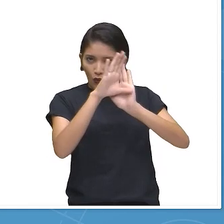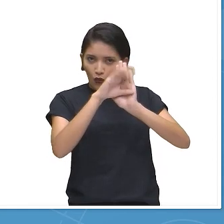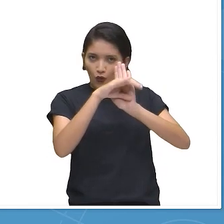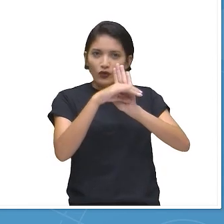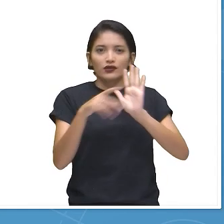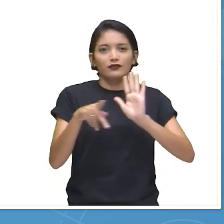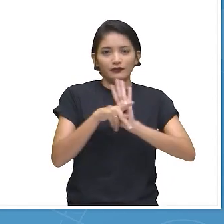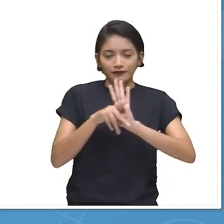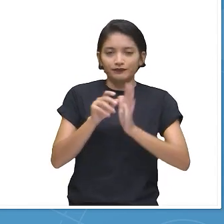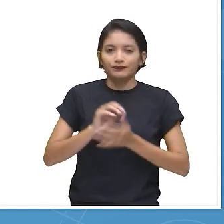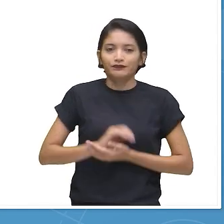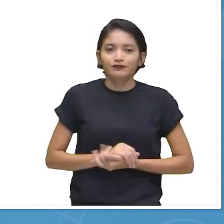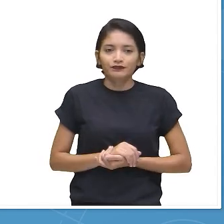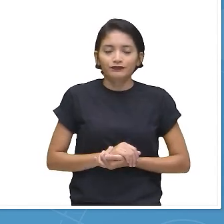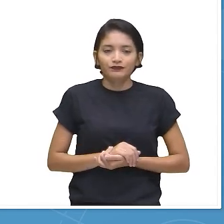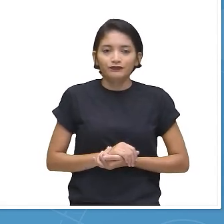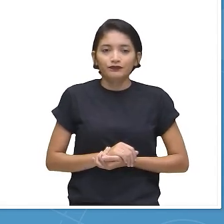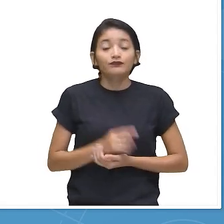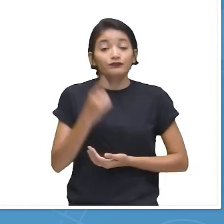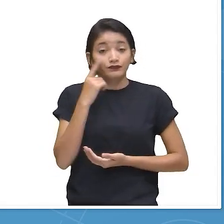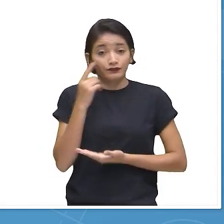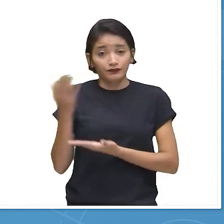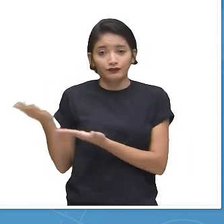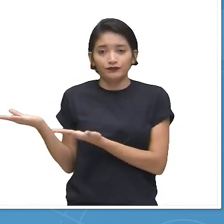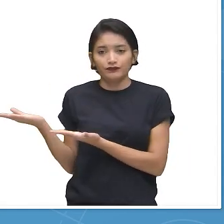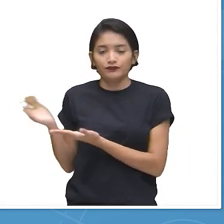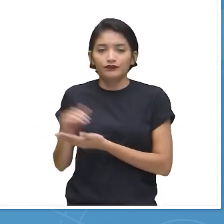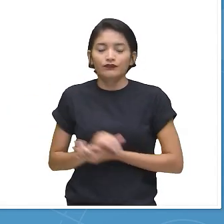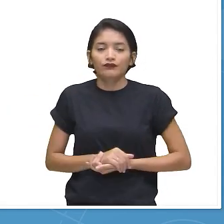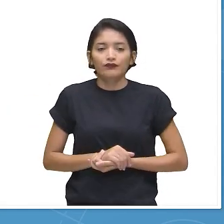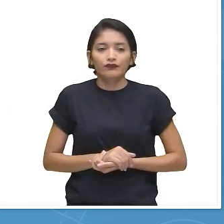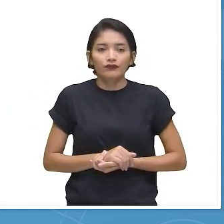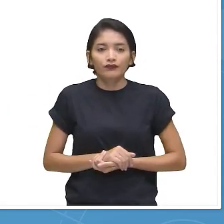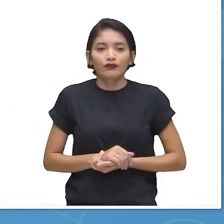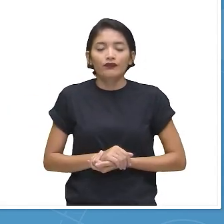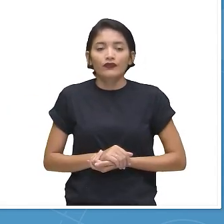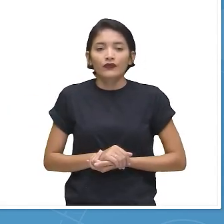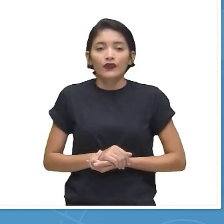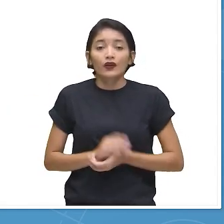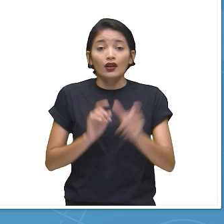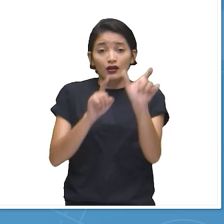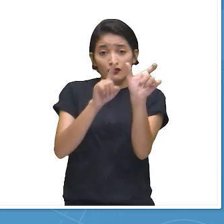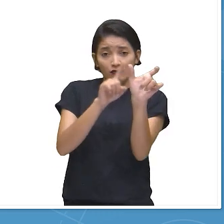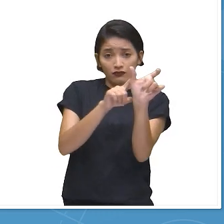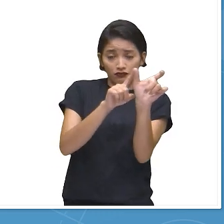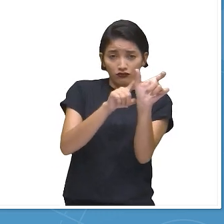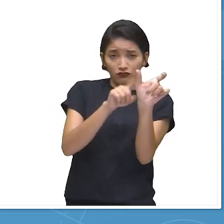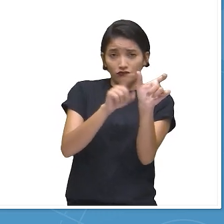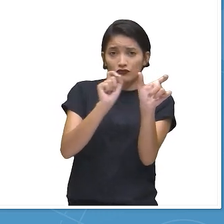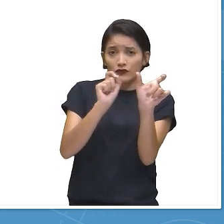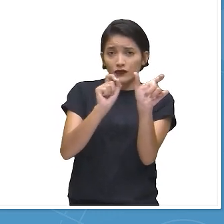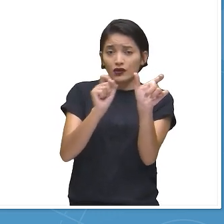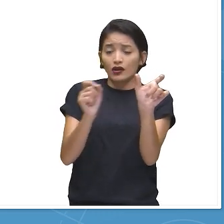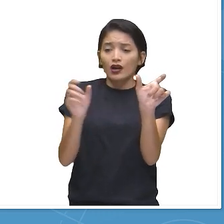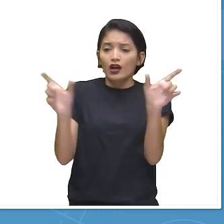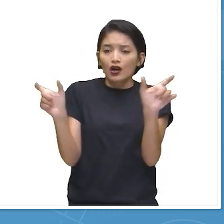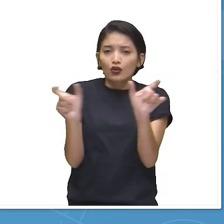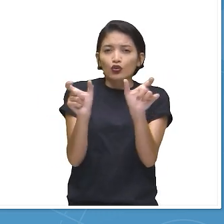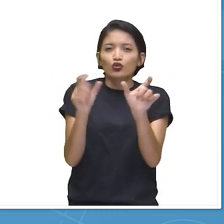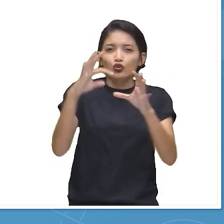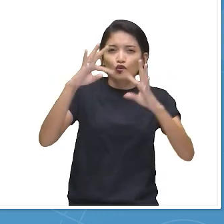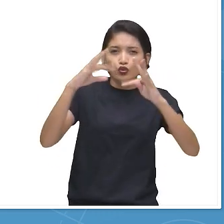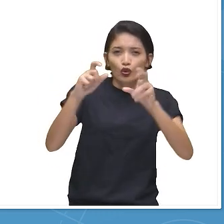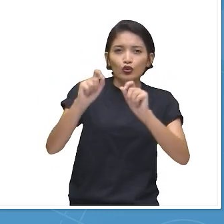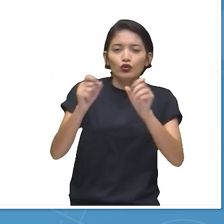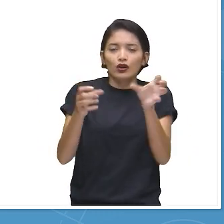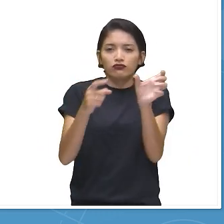lá. Olha aqui. Então, a palavra é uma unidade, né? A palavra inteira, ela constitui uma unidade.